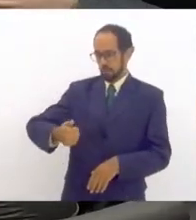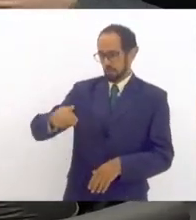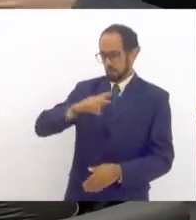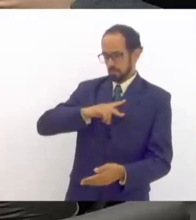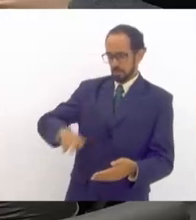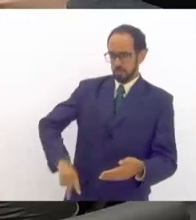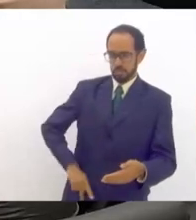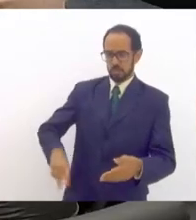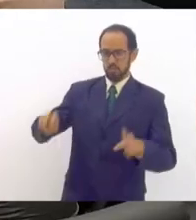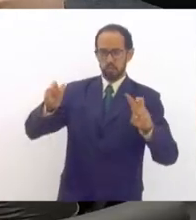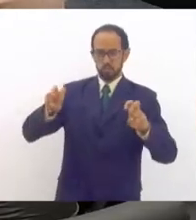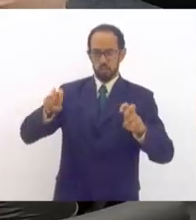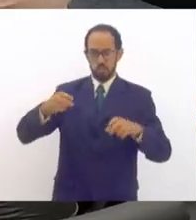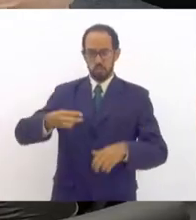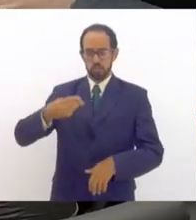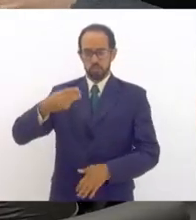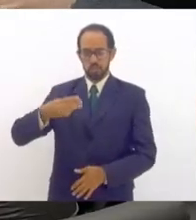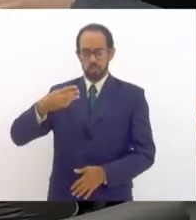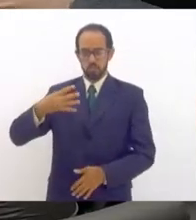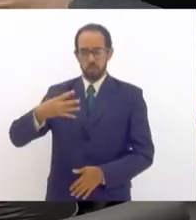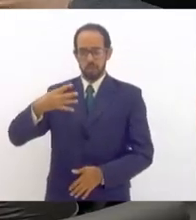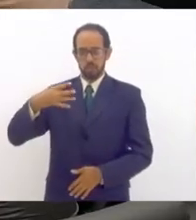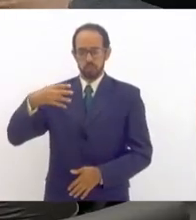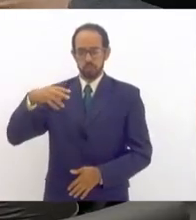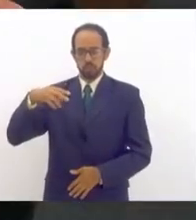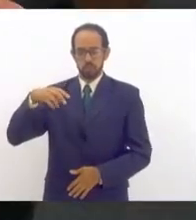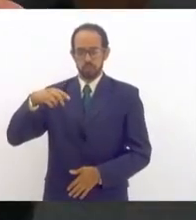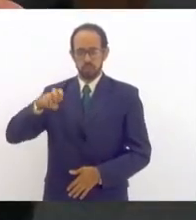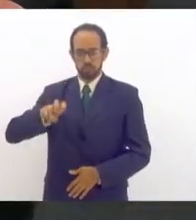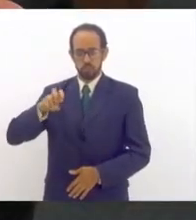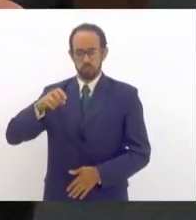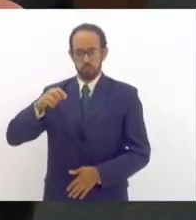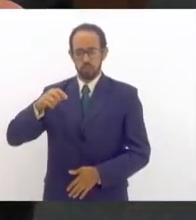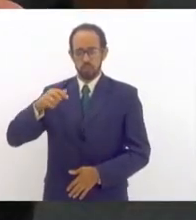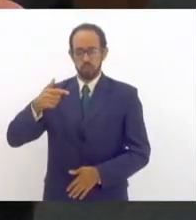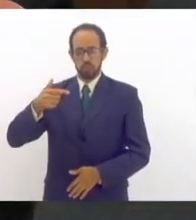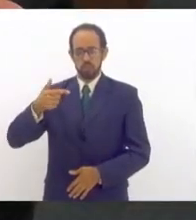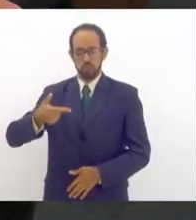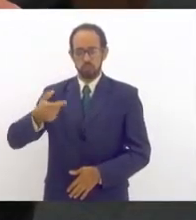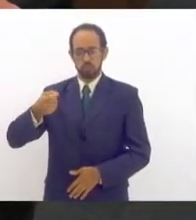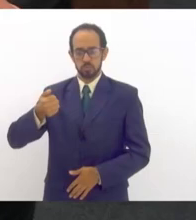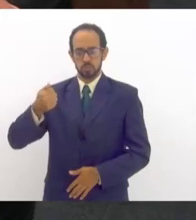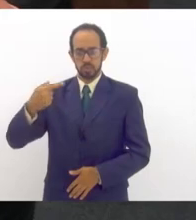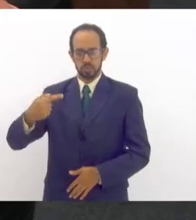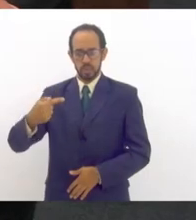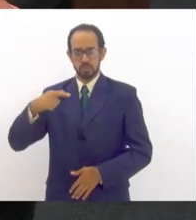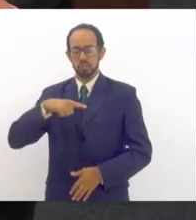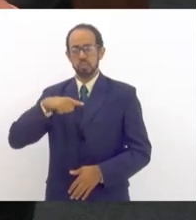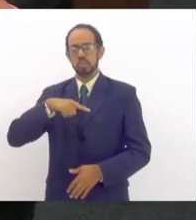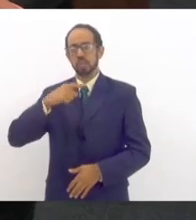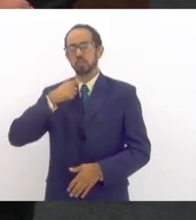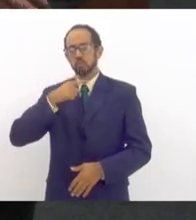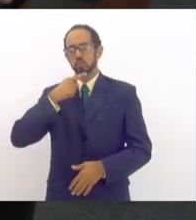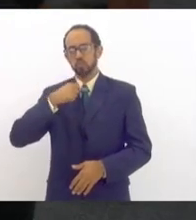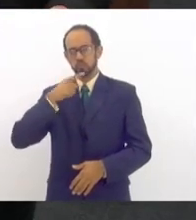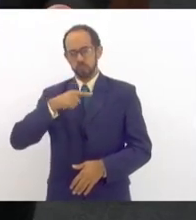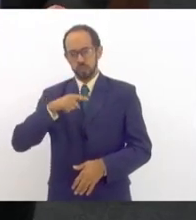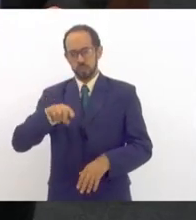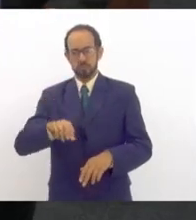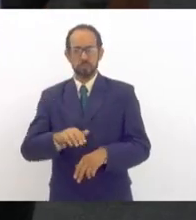o projeto de lei 3471 2017 a gente na verdade ficou com algumas dúvidas que o projeto de 2017